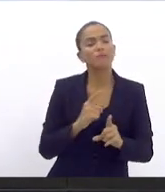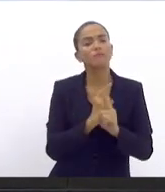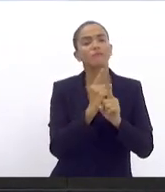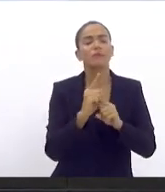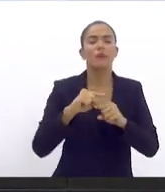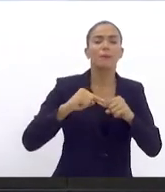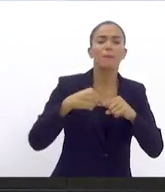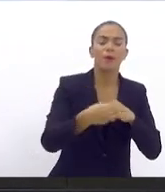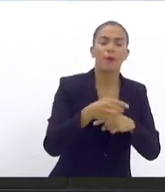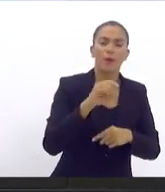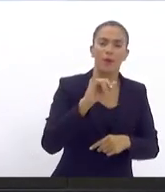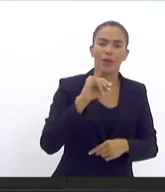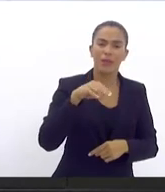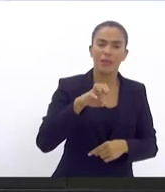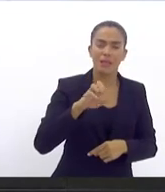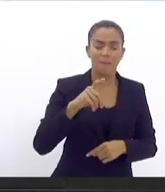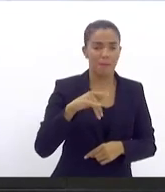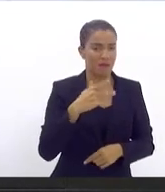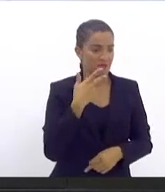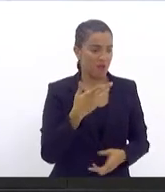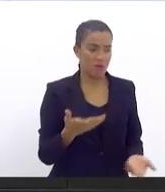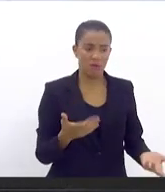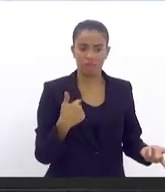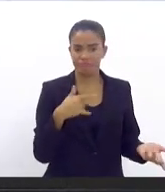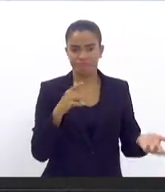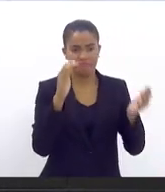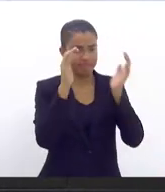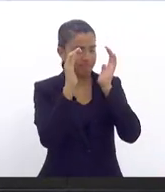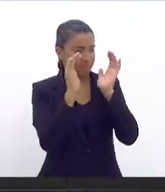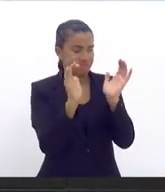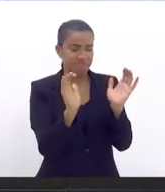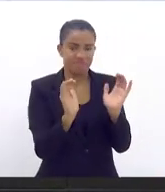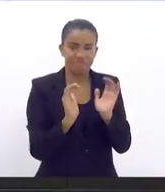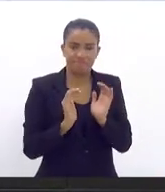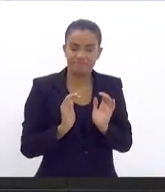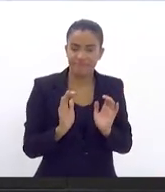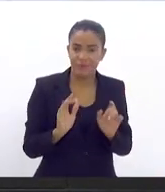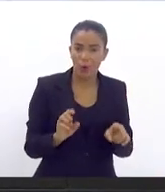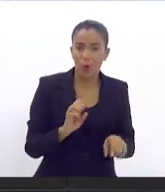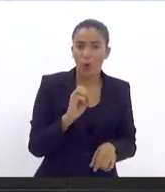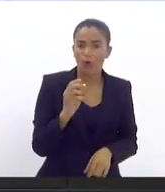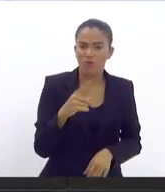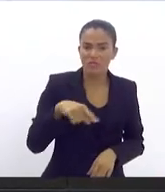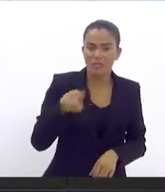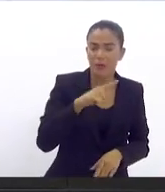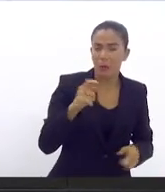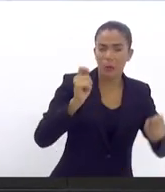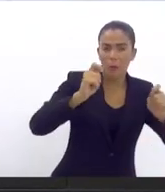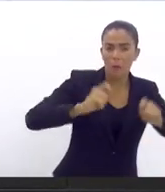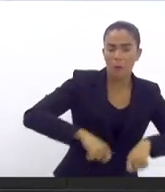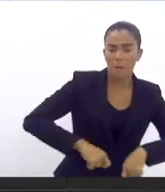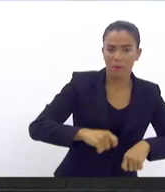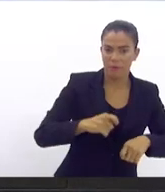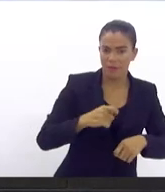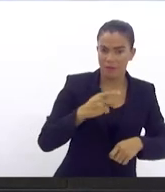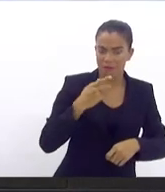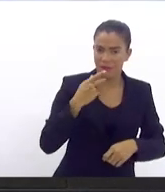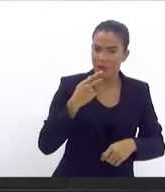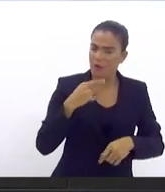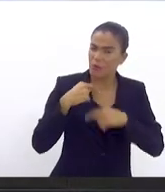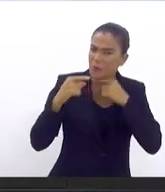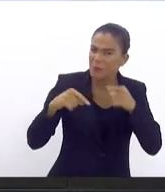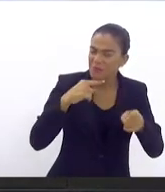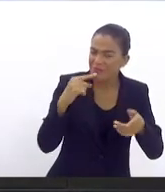na frente com o INEPAC dizendo, em primeiro lugar, olha, não fui ouvido. Segundo, vocês não têm competência questionando a constitucionalidade do próprio